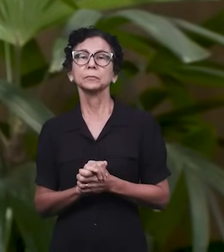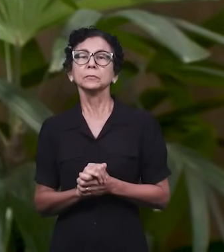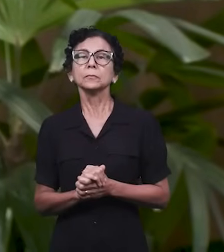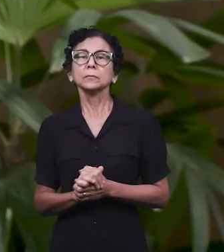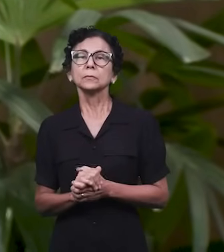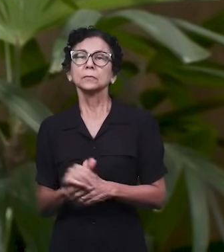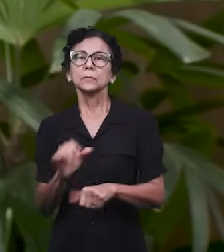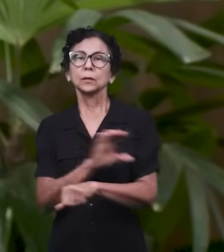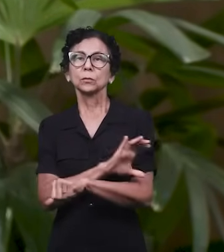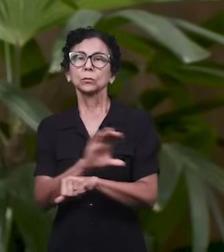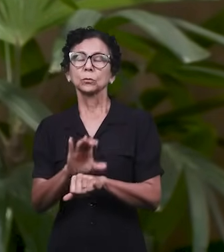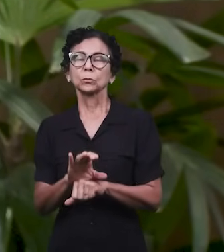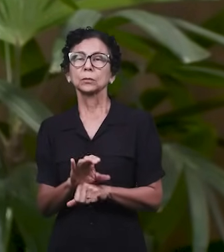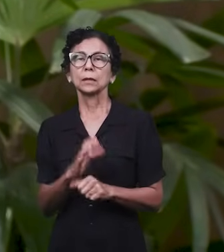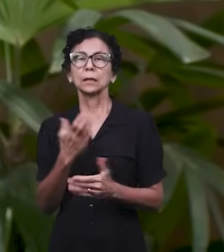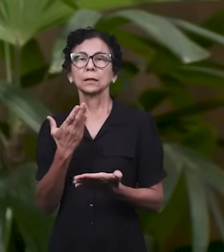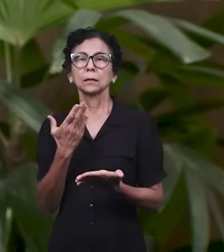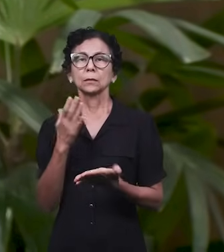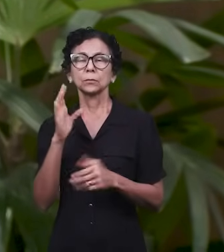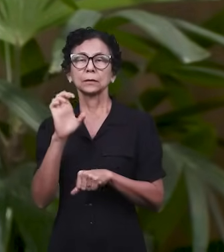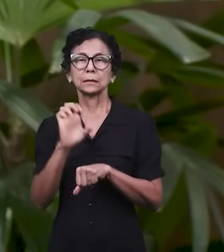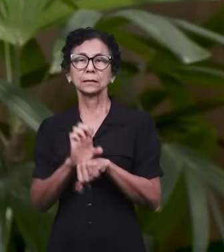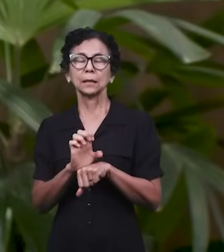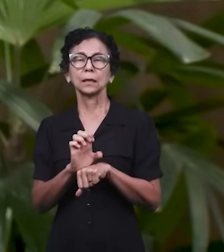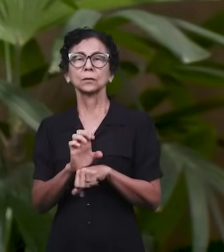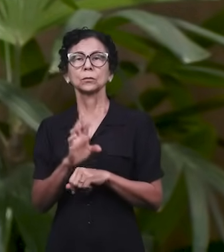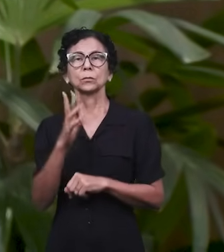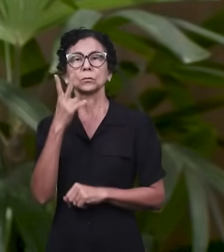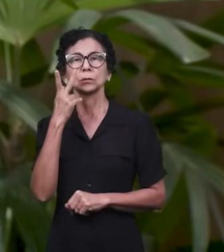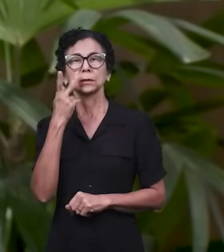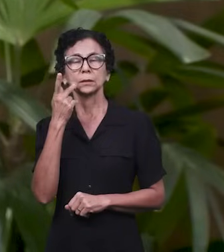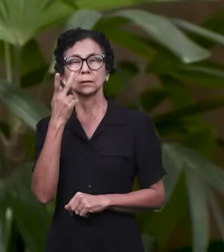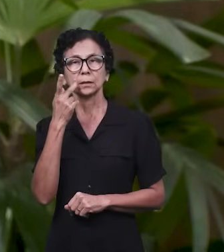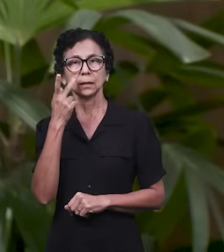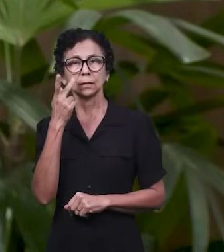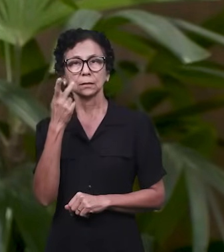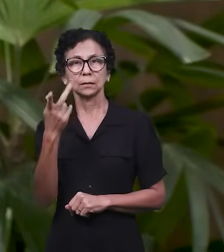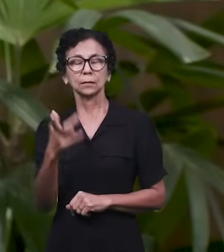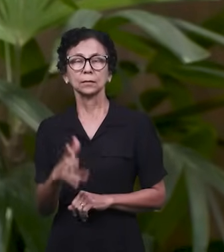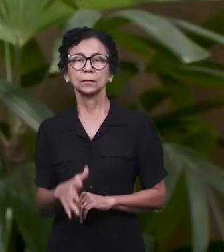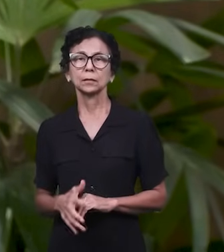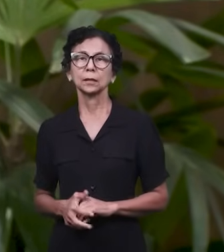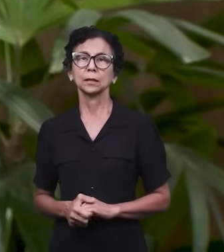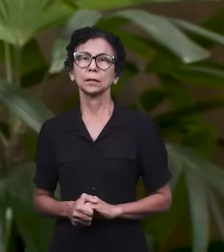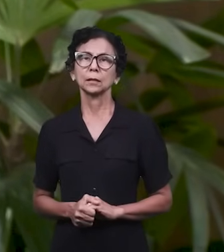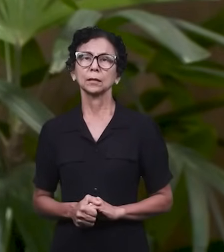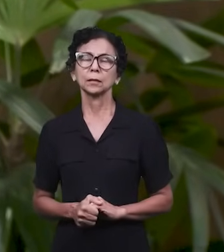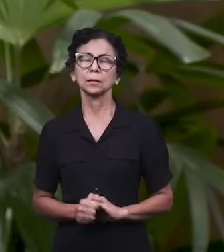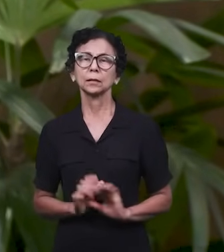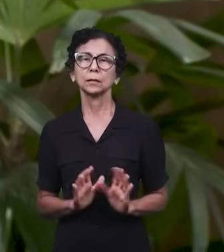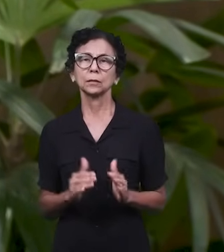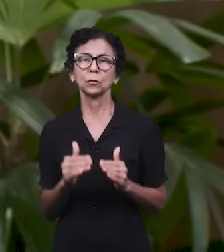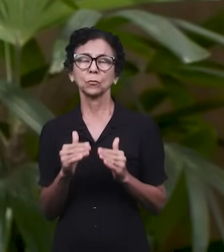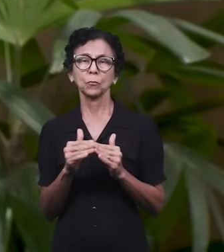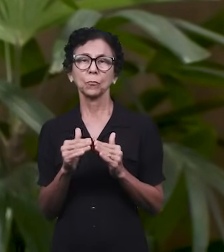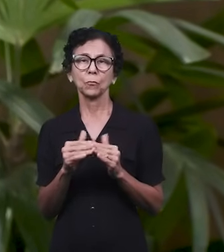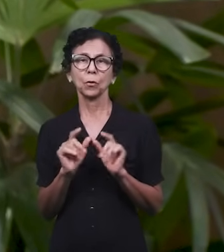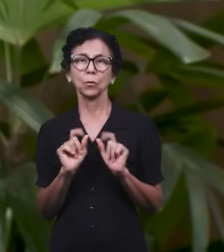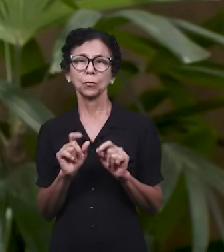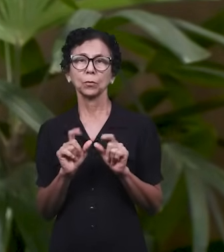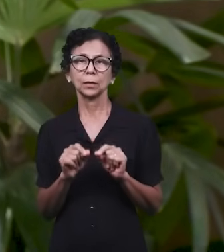este respeito. Mas nesse episódio o que nós queremos destacar é a influência dos pais sobre a formação da identidade